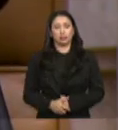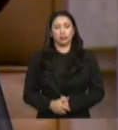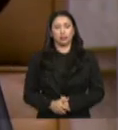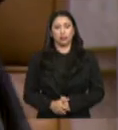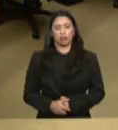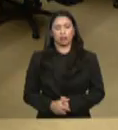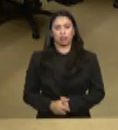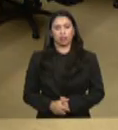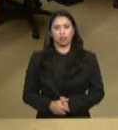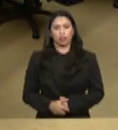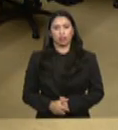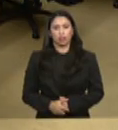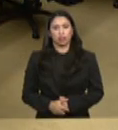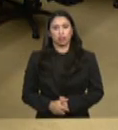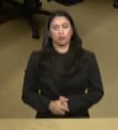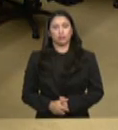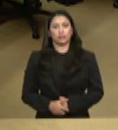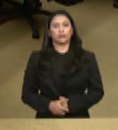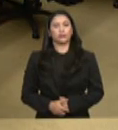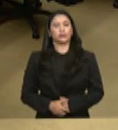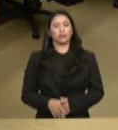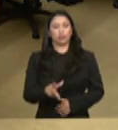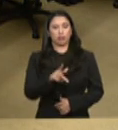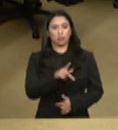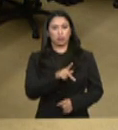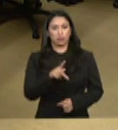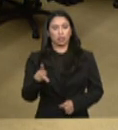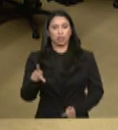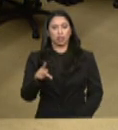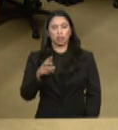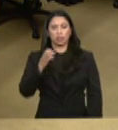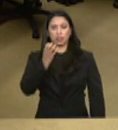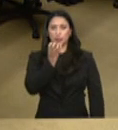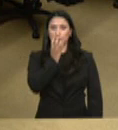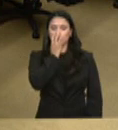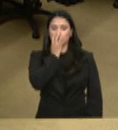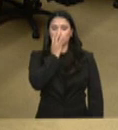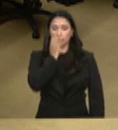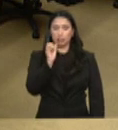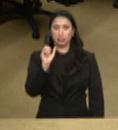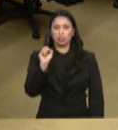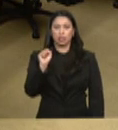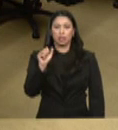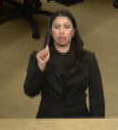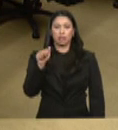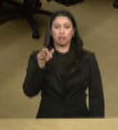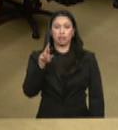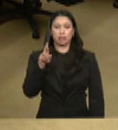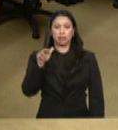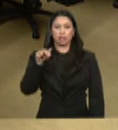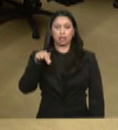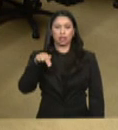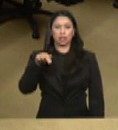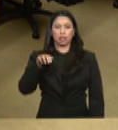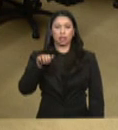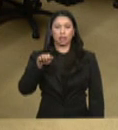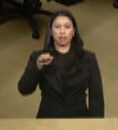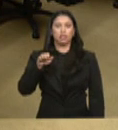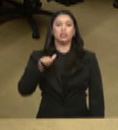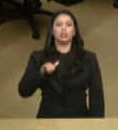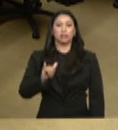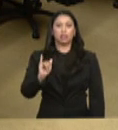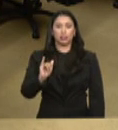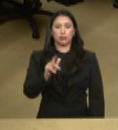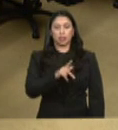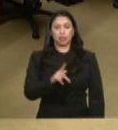Presidente José Sarney o excelentíssimo presidente da Ordem dos Advogados do